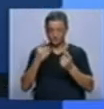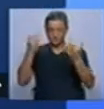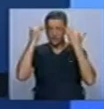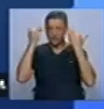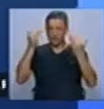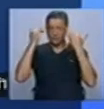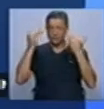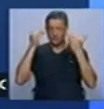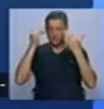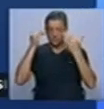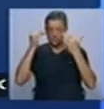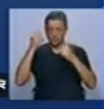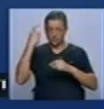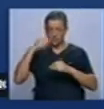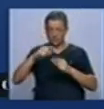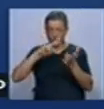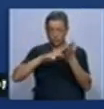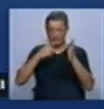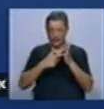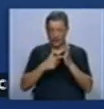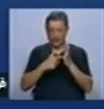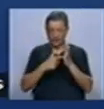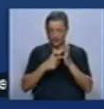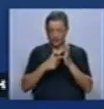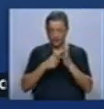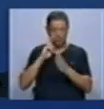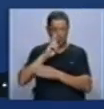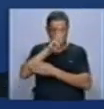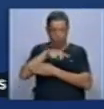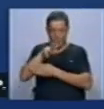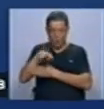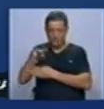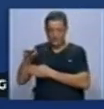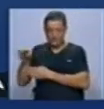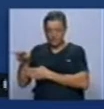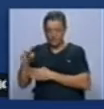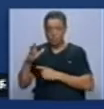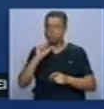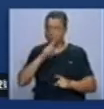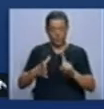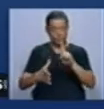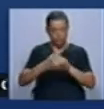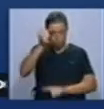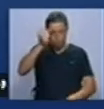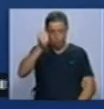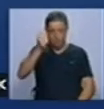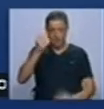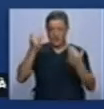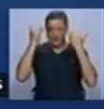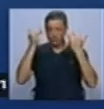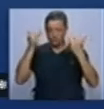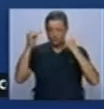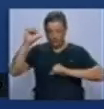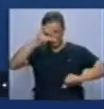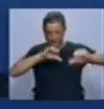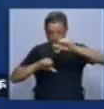que temos hoje técnicas de observação e não só, que nos permite identificar estes elementos químicos que foram